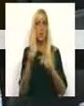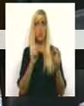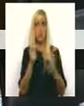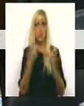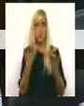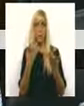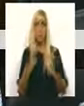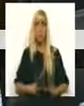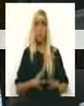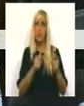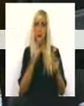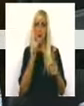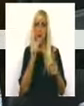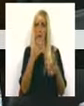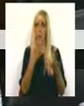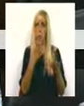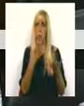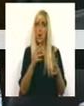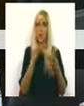desenvolvimento termal das pedras,